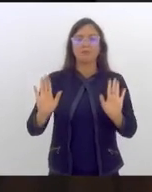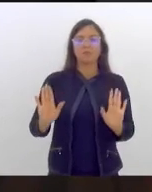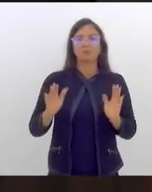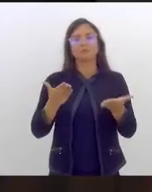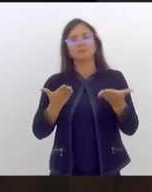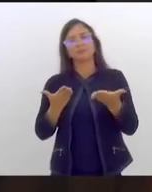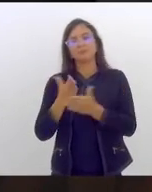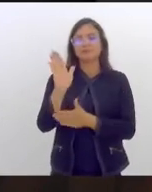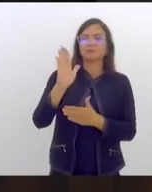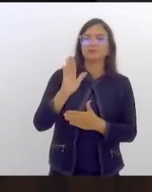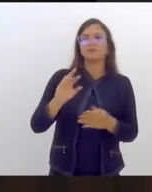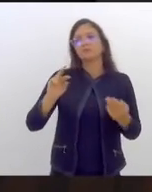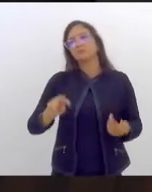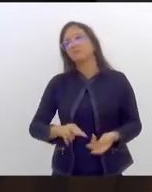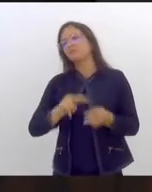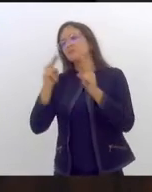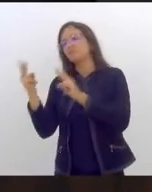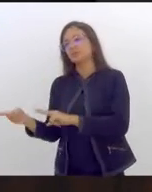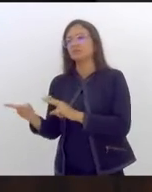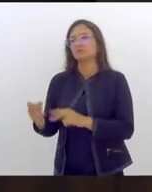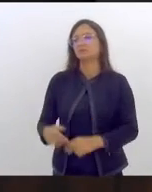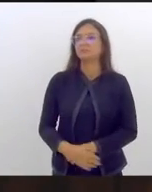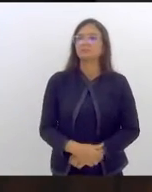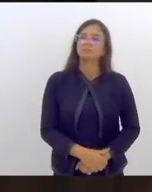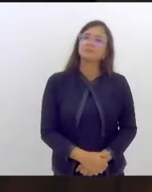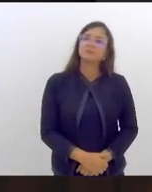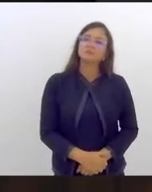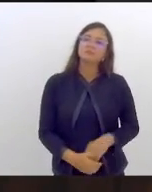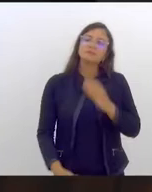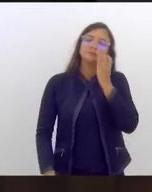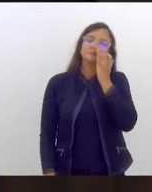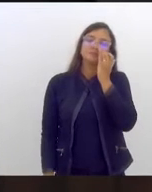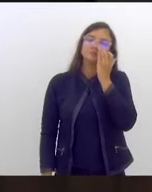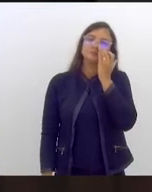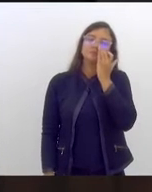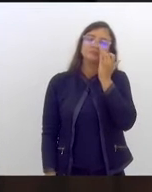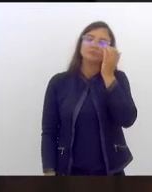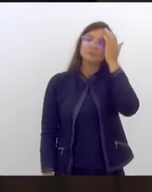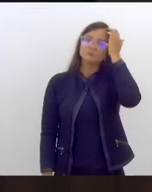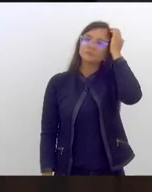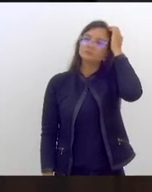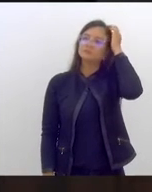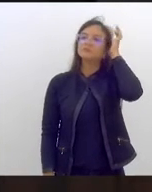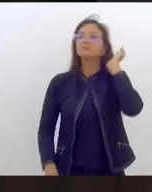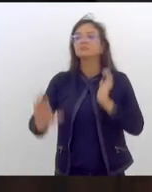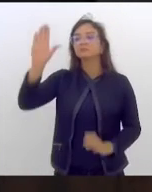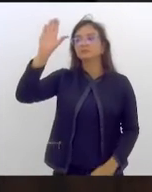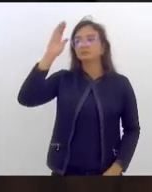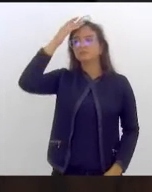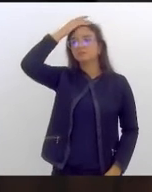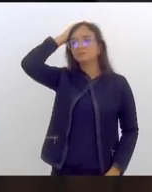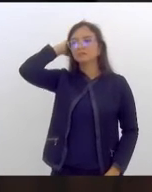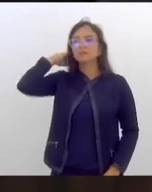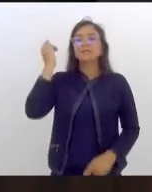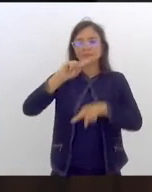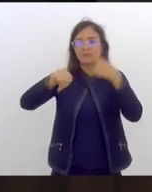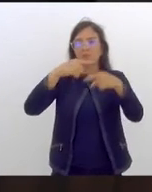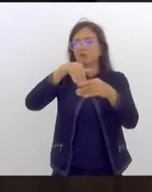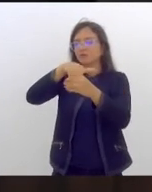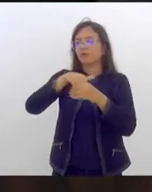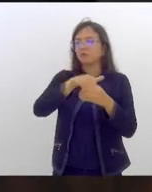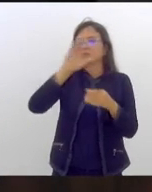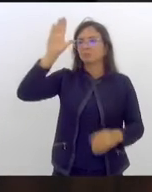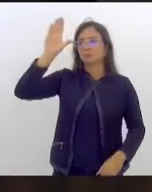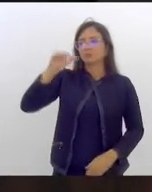estão aprovado vai a promulgação declaração de voto ao final deputada